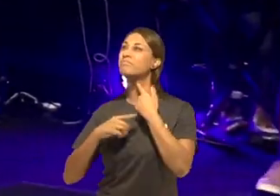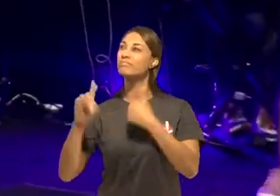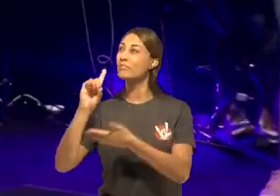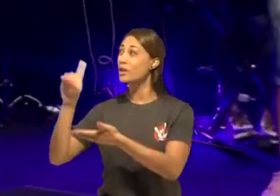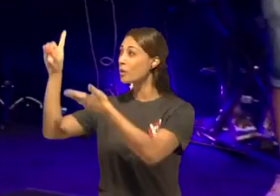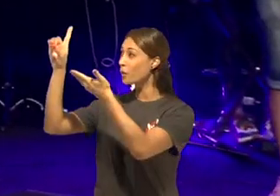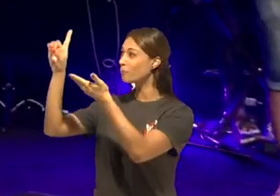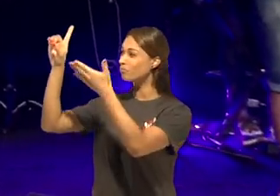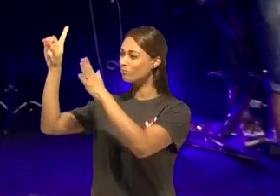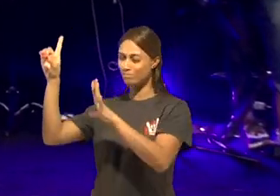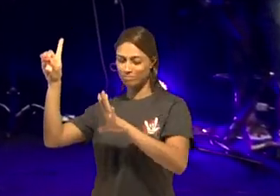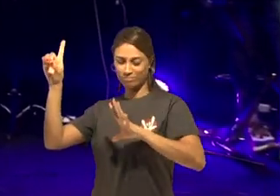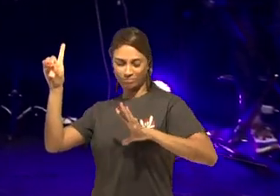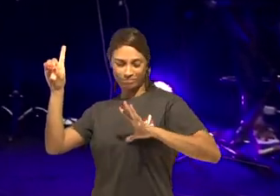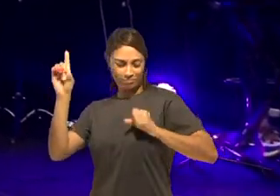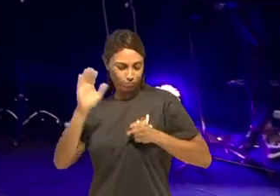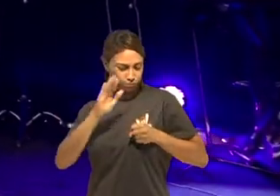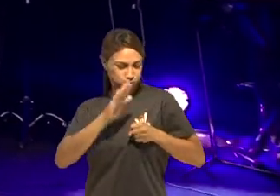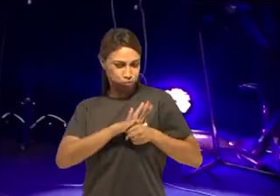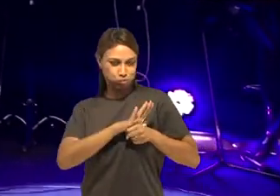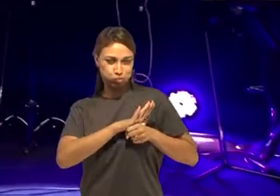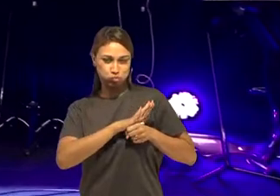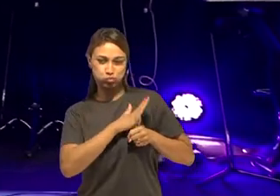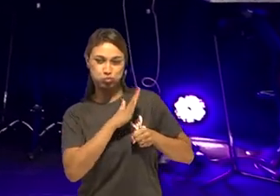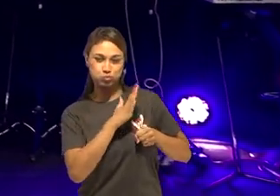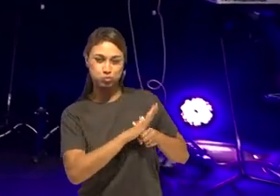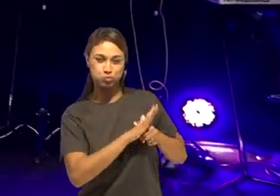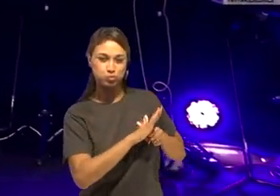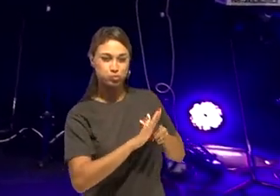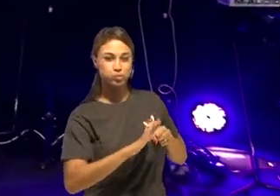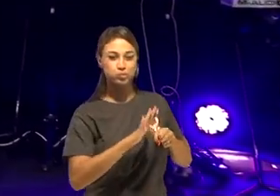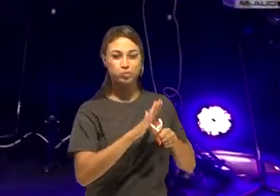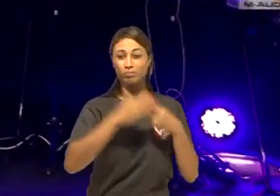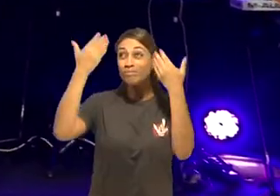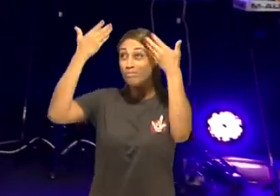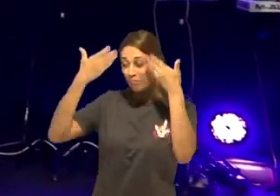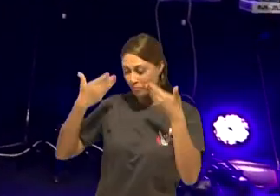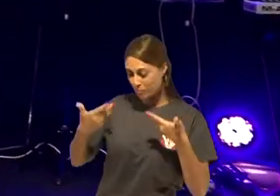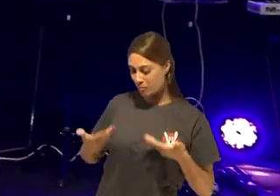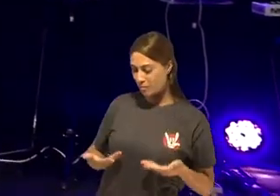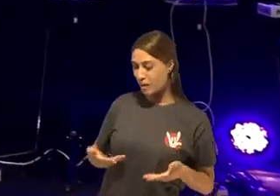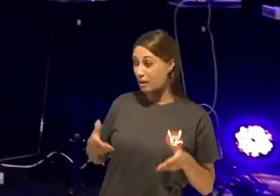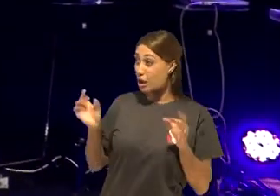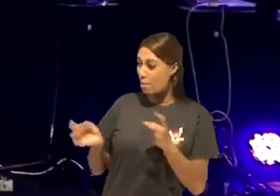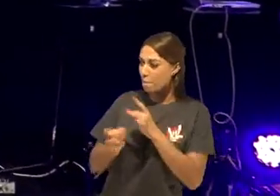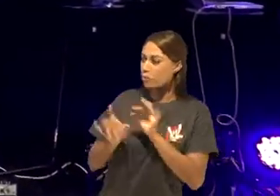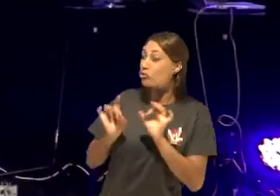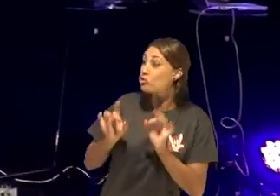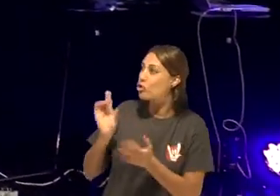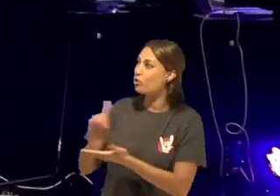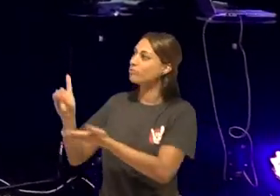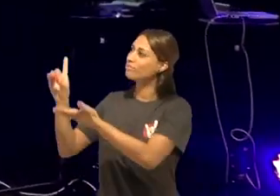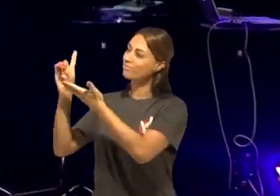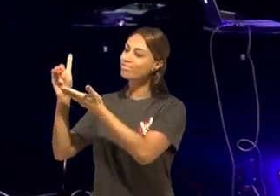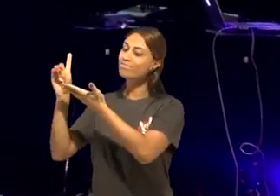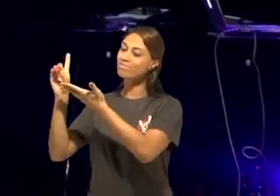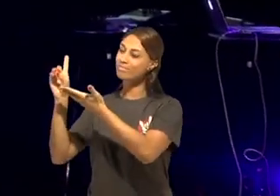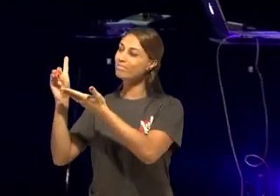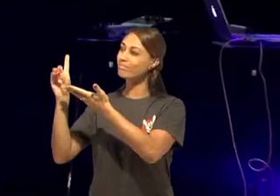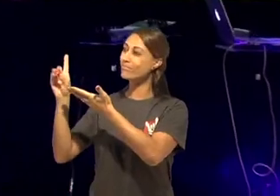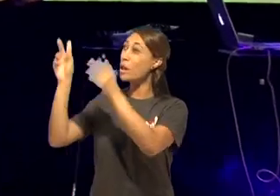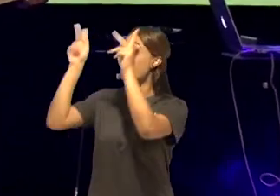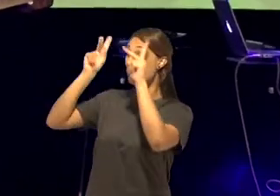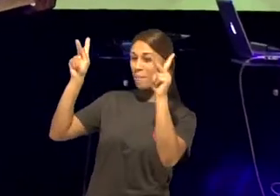desejei teu amor pra me preencher. Pai, sou pleno somente em ti,